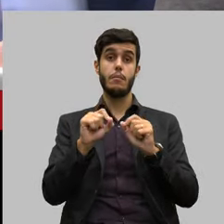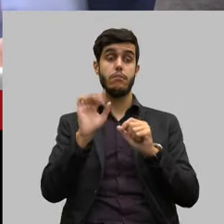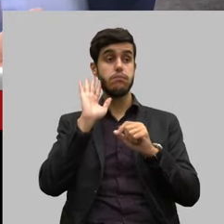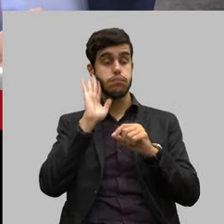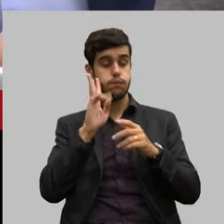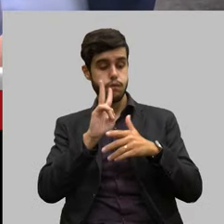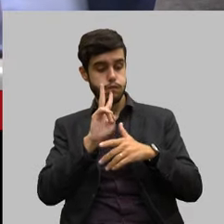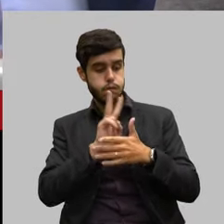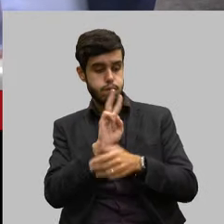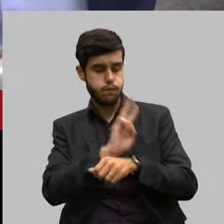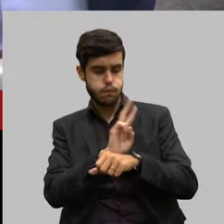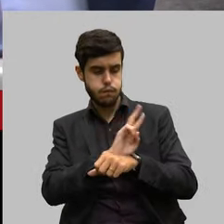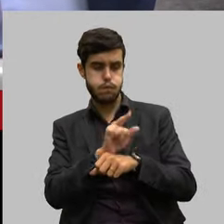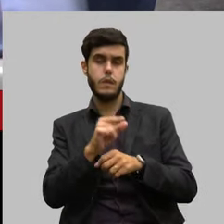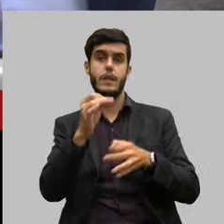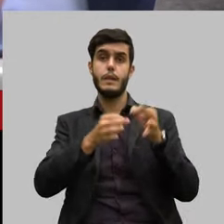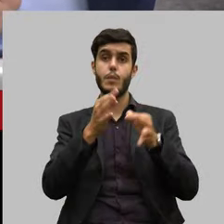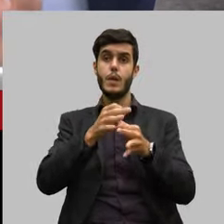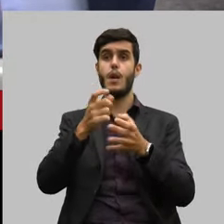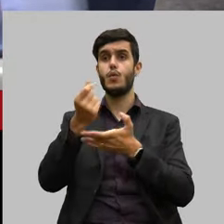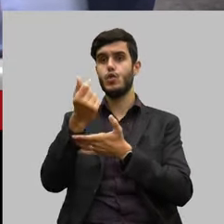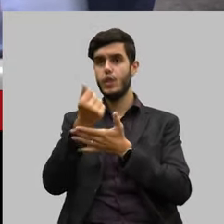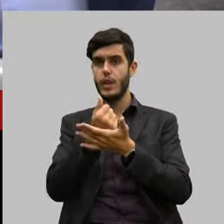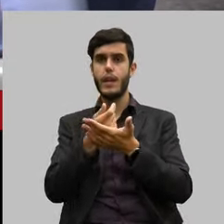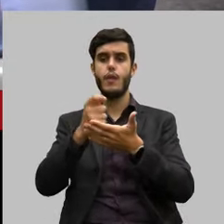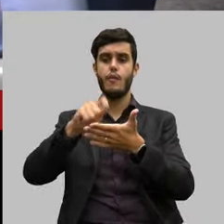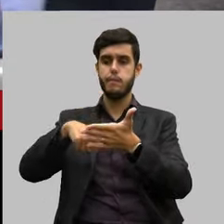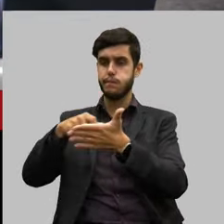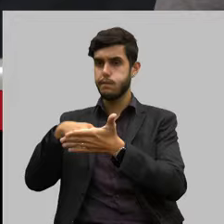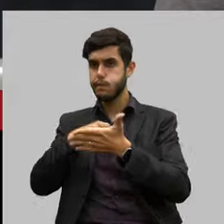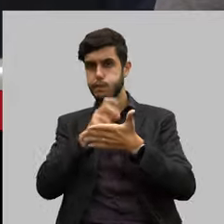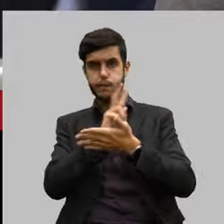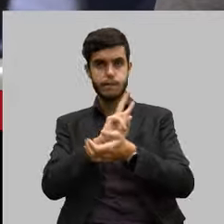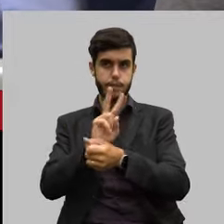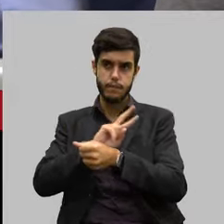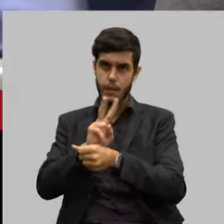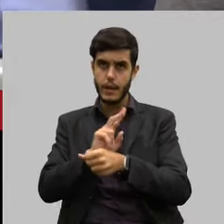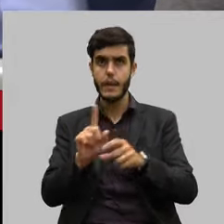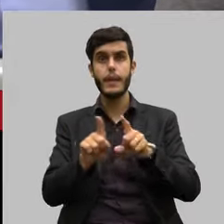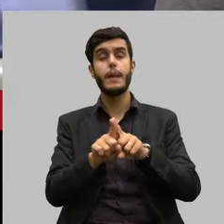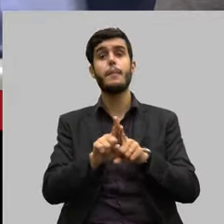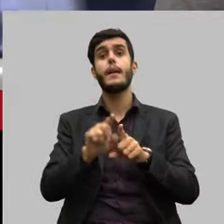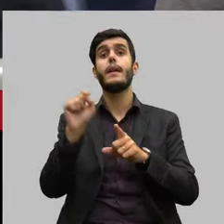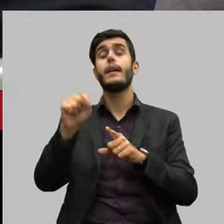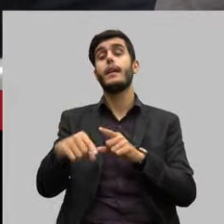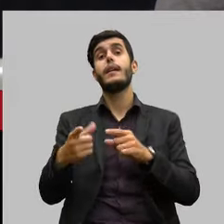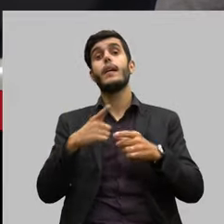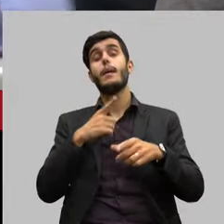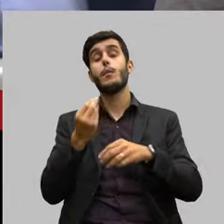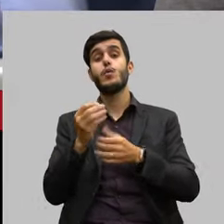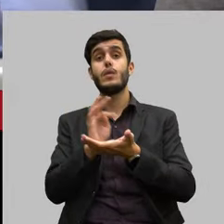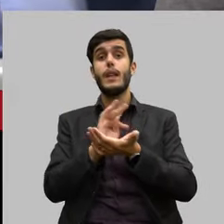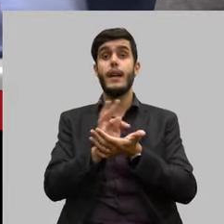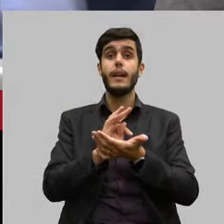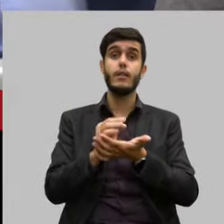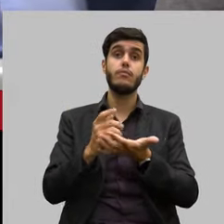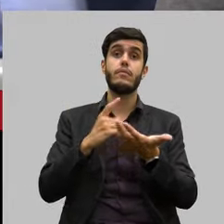Tribunal de Contas né E são temas assim muito áridos porém muito técnicos e exatos